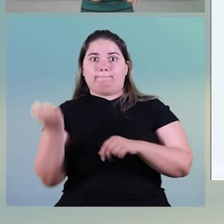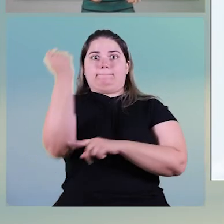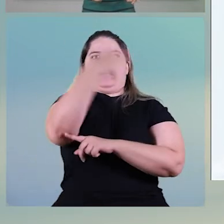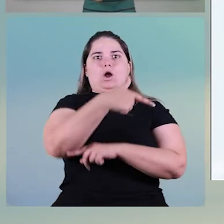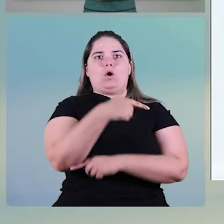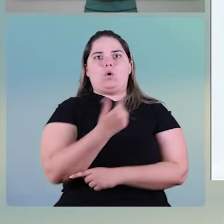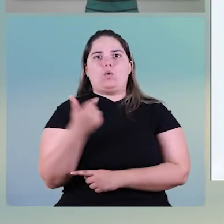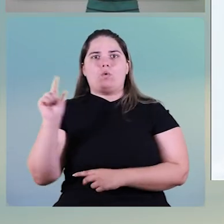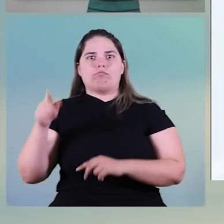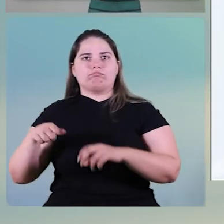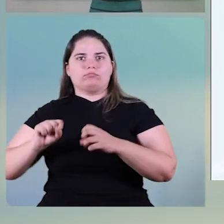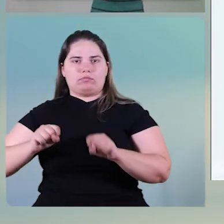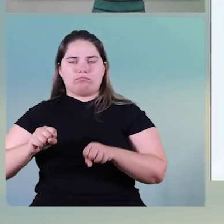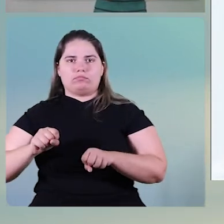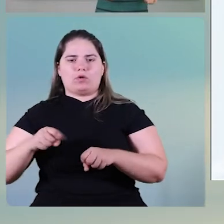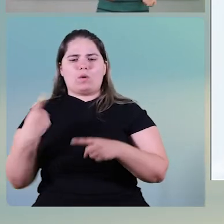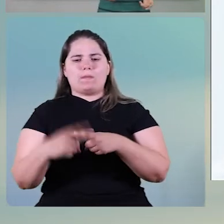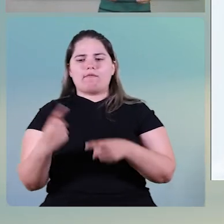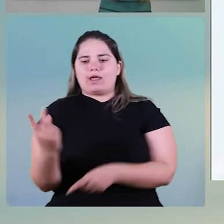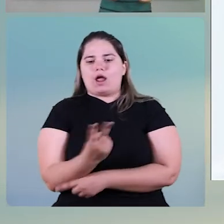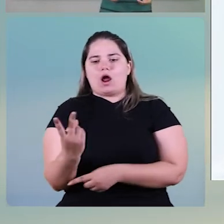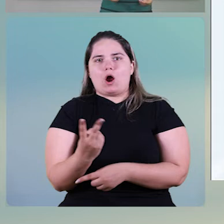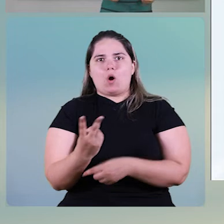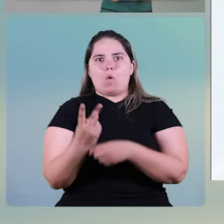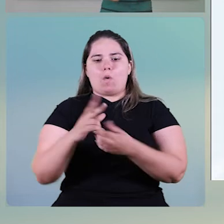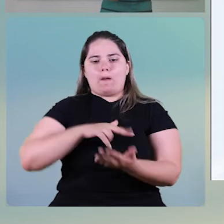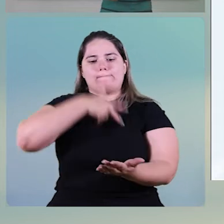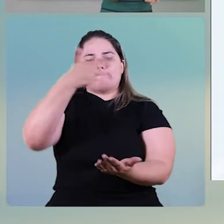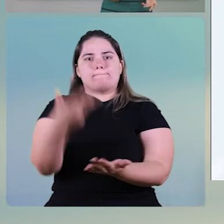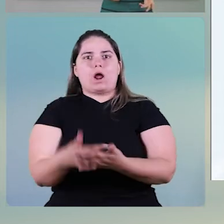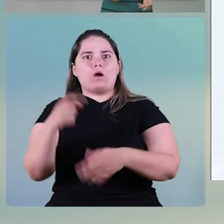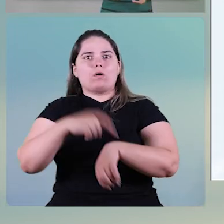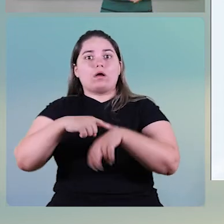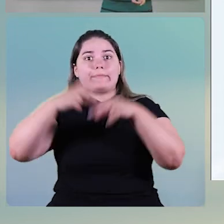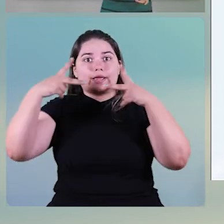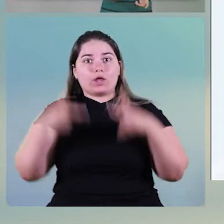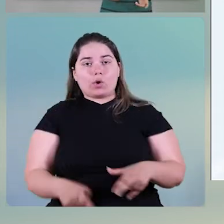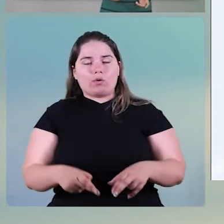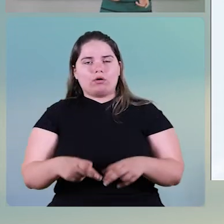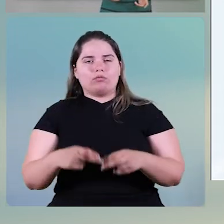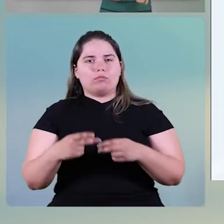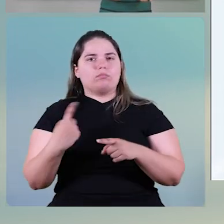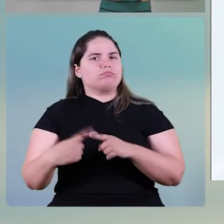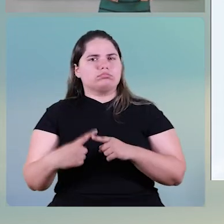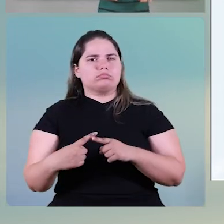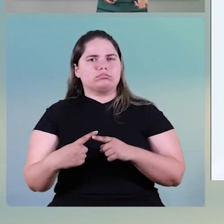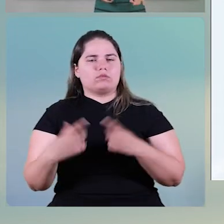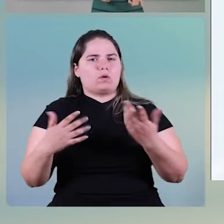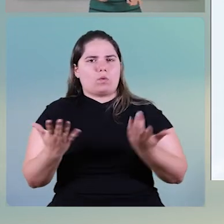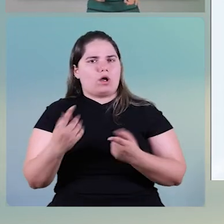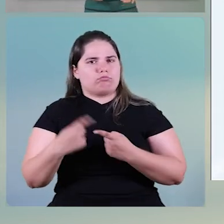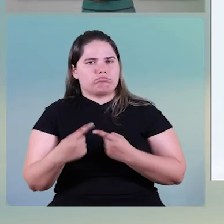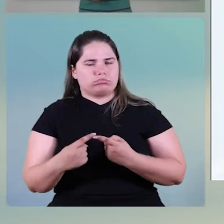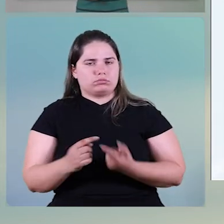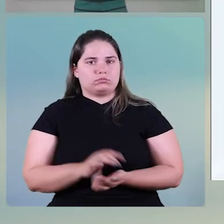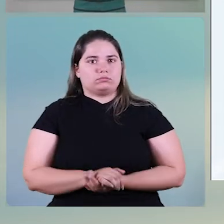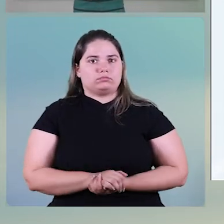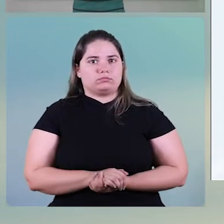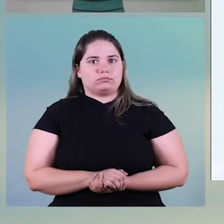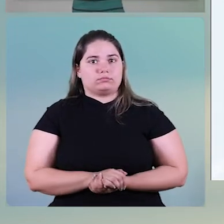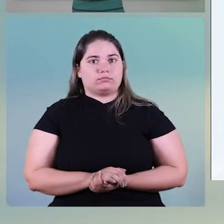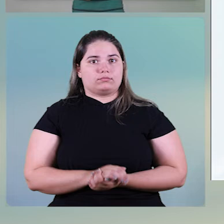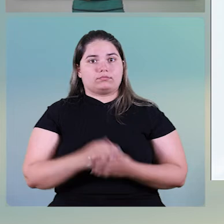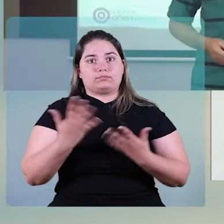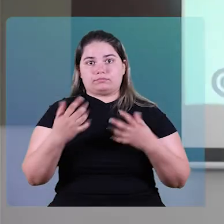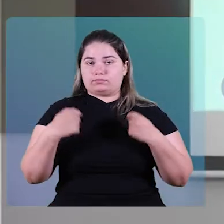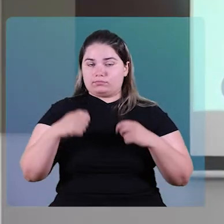tempo? Por que as motos atingem o chão, o solo, no mesmo instante, simultaneamente? Qual é a razão? Ora, basta você